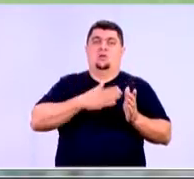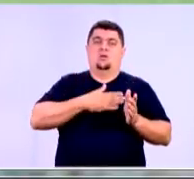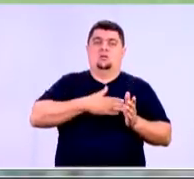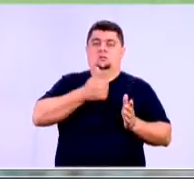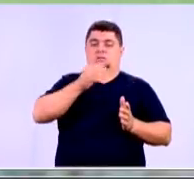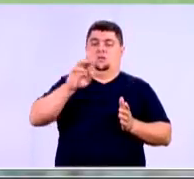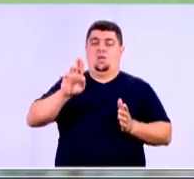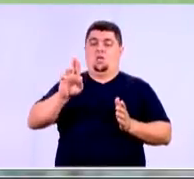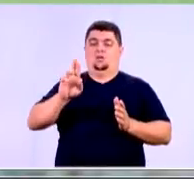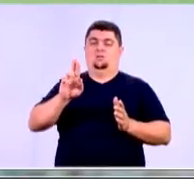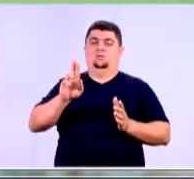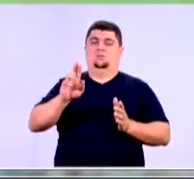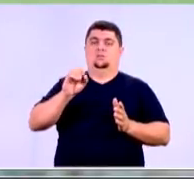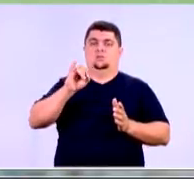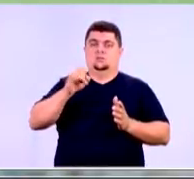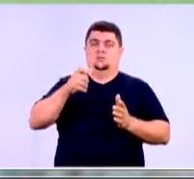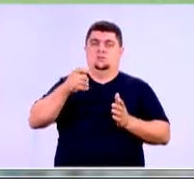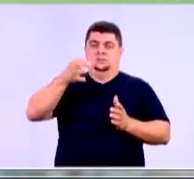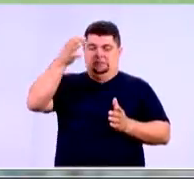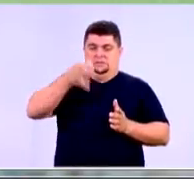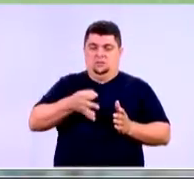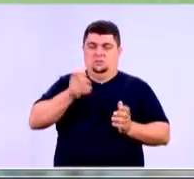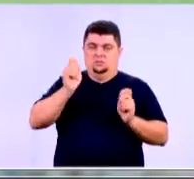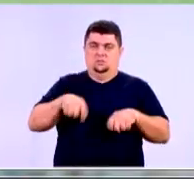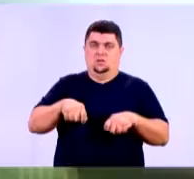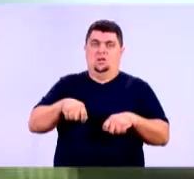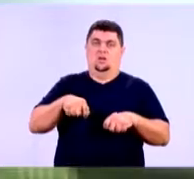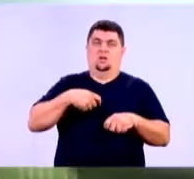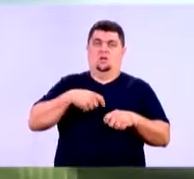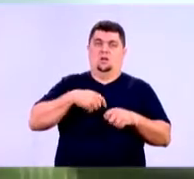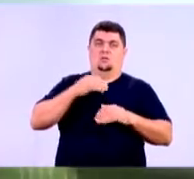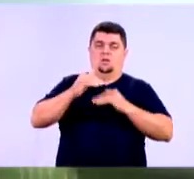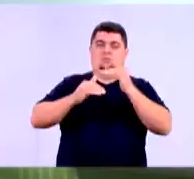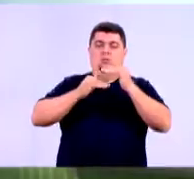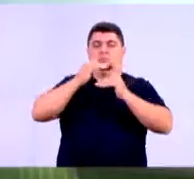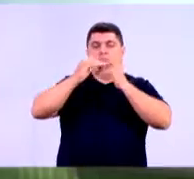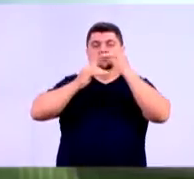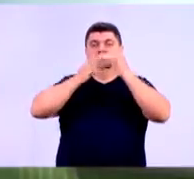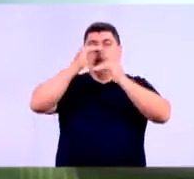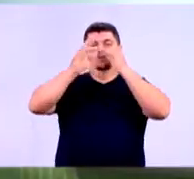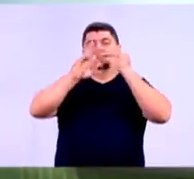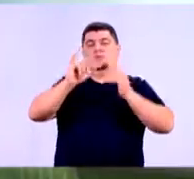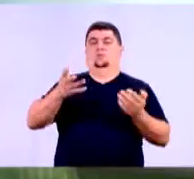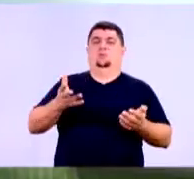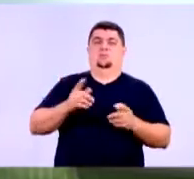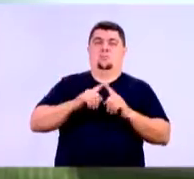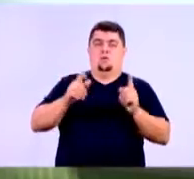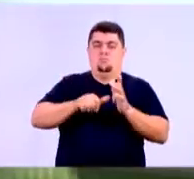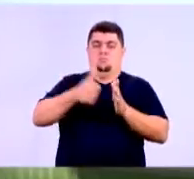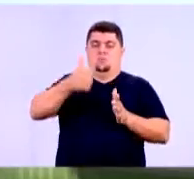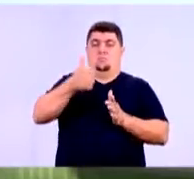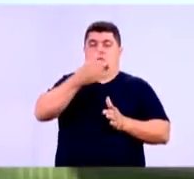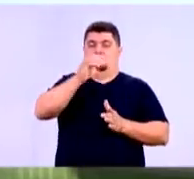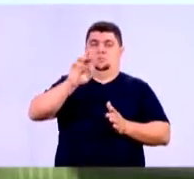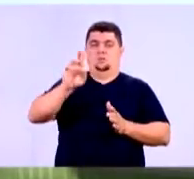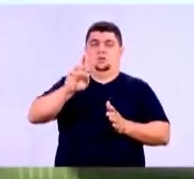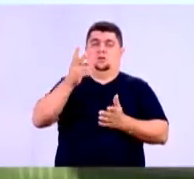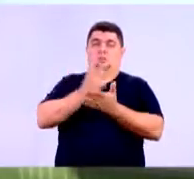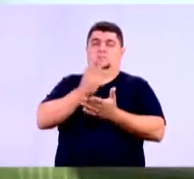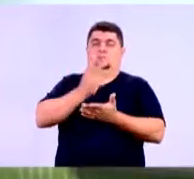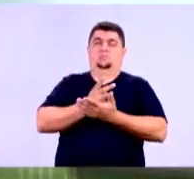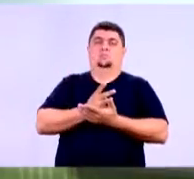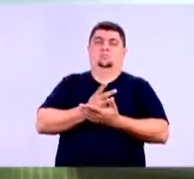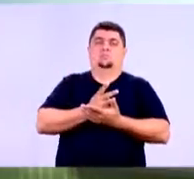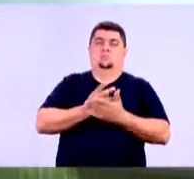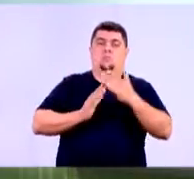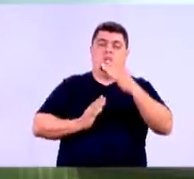R$100. Se a pessoa comprovar que ela tem como pagar mais que isso, eu vou conceder 100, 200, 300 reais a mais de limite de crédito. Mas isso tem que